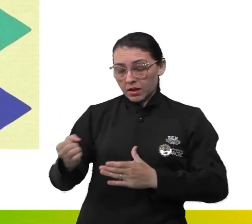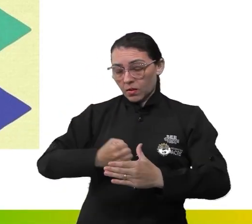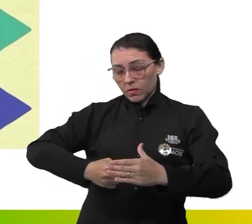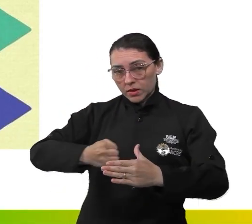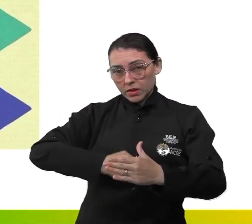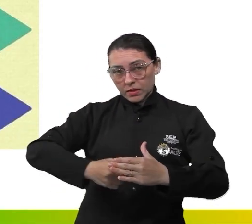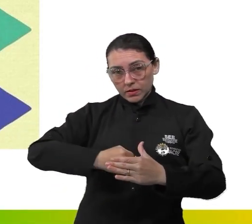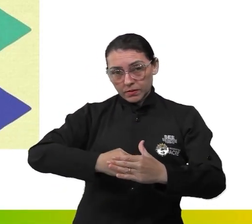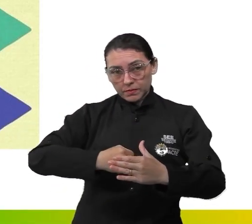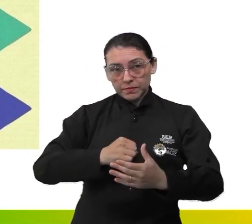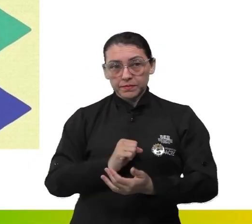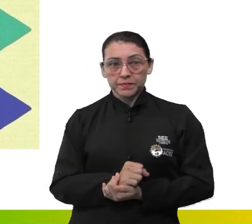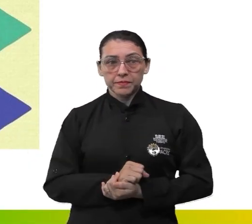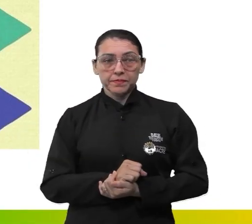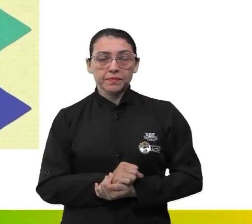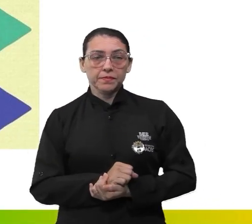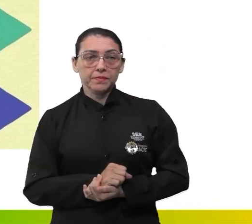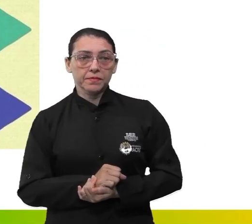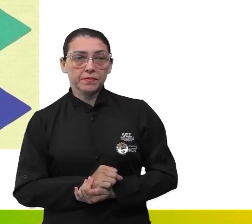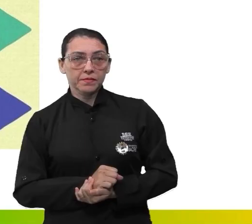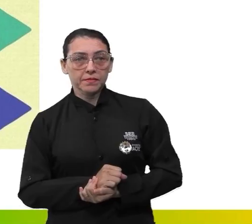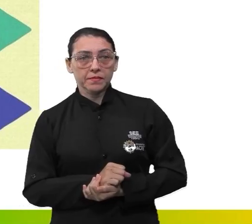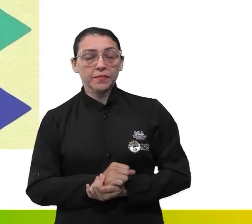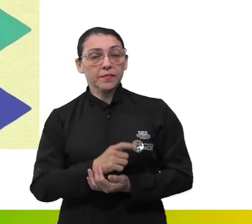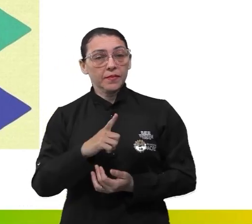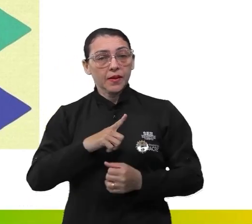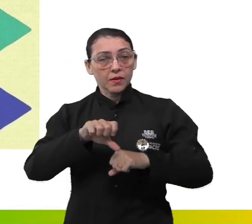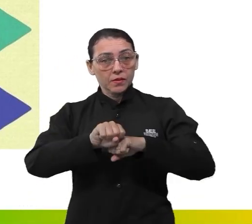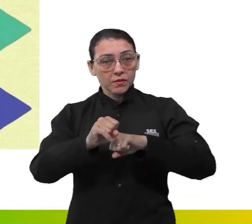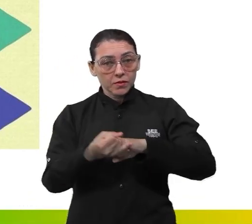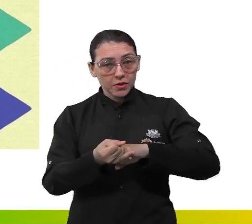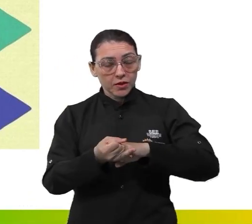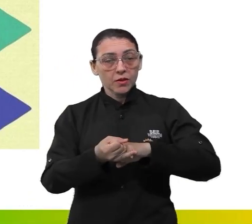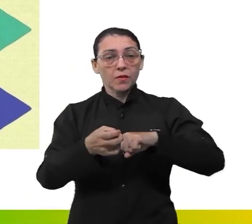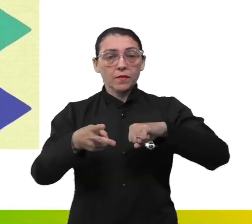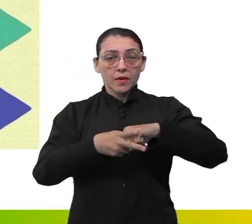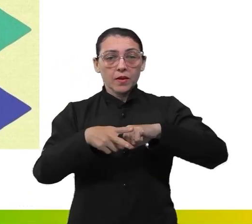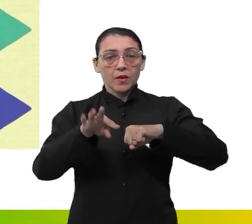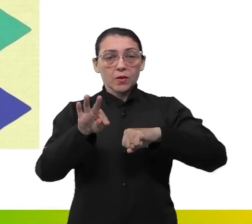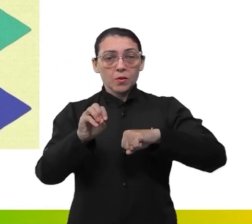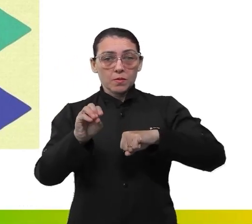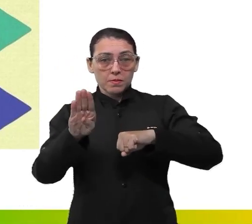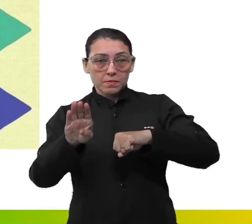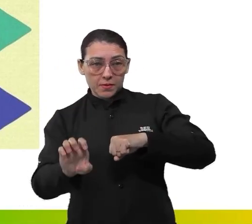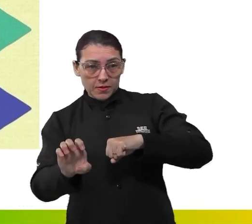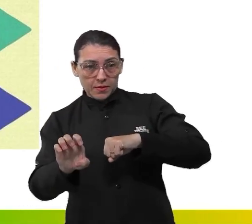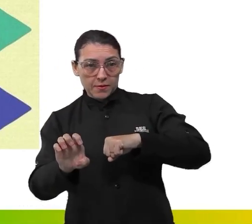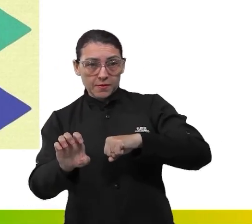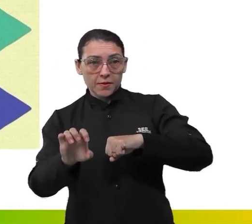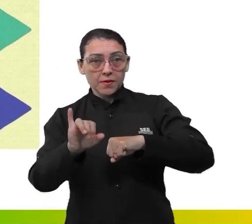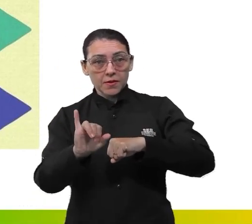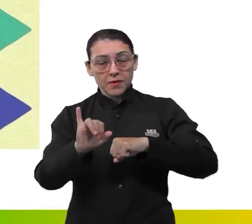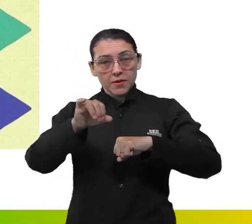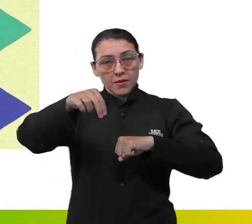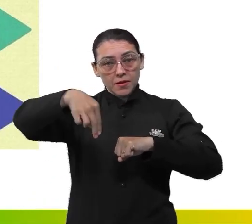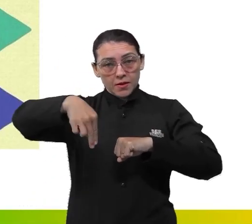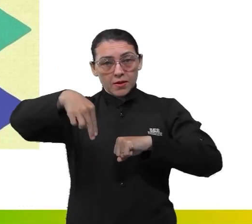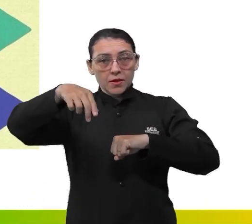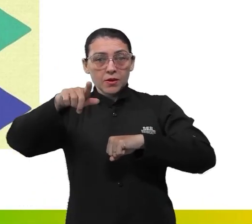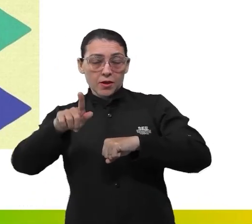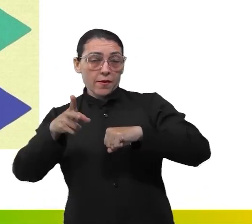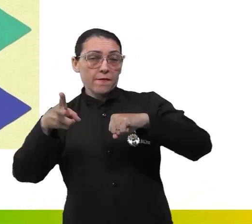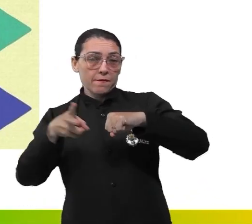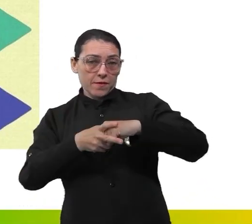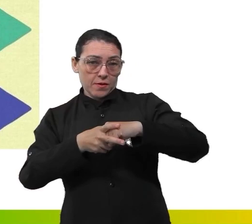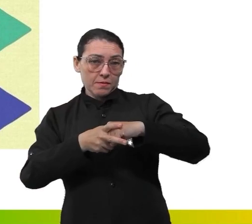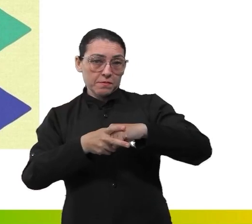cozinhando. Nós temos aqui o sujeito, o verbo to be e o verbo com ing. Até aí tranquilo,